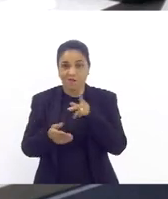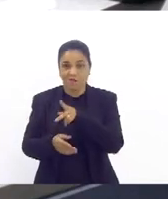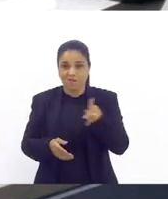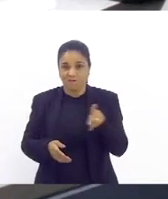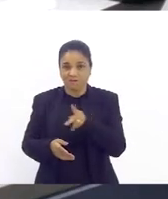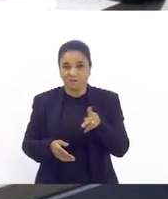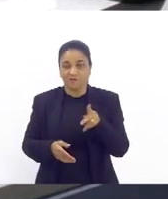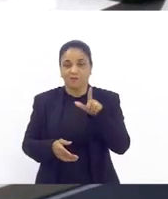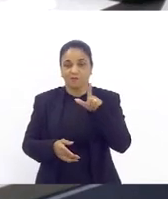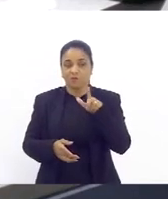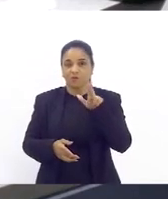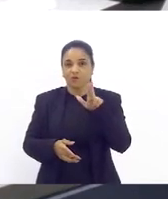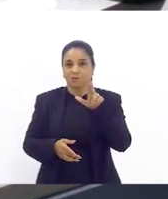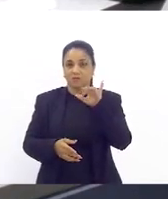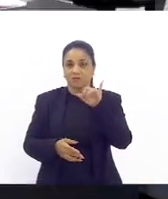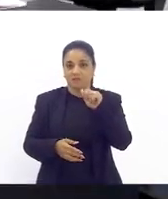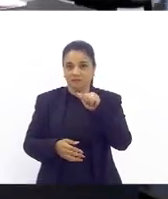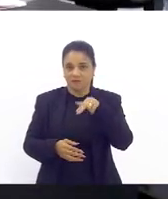Luciana Azevedo